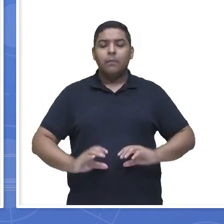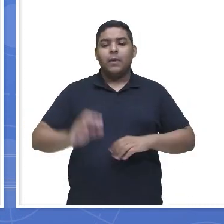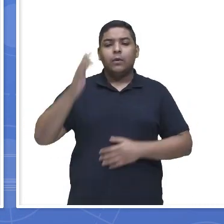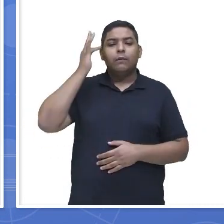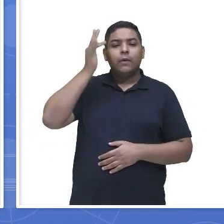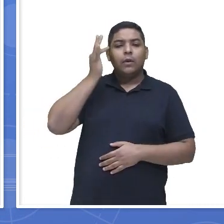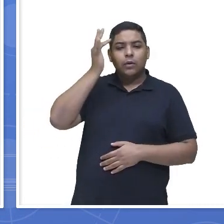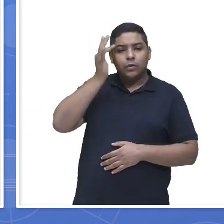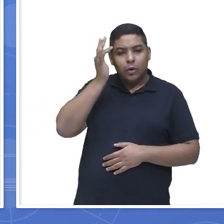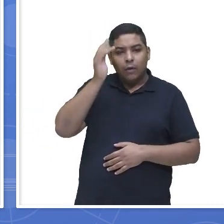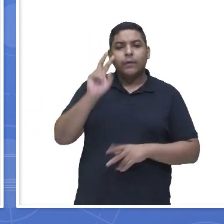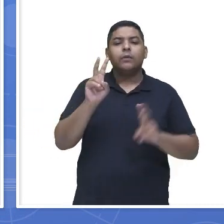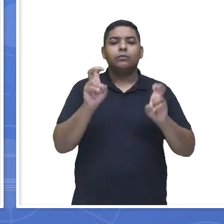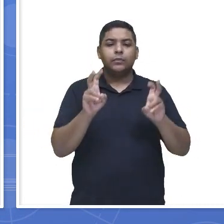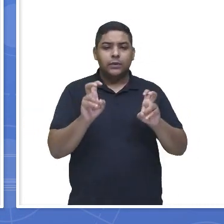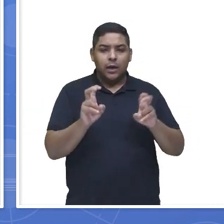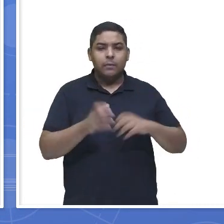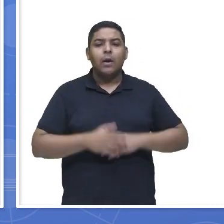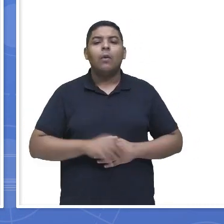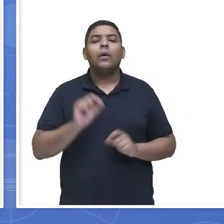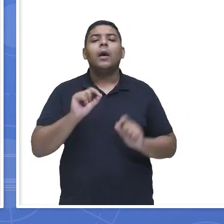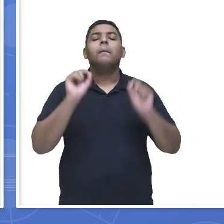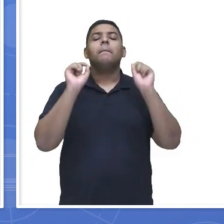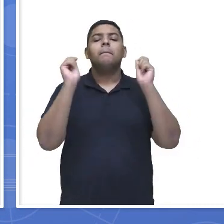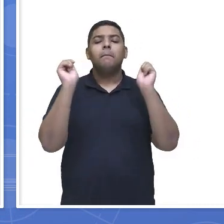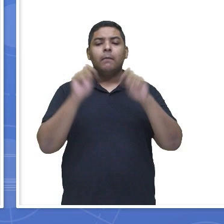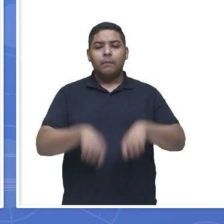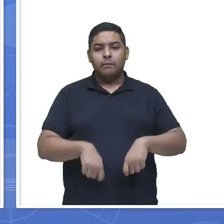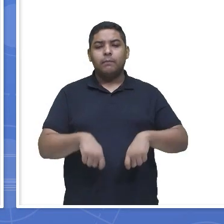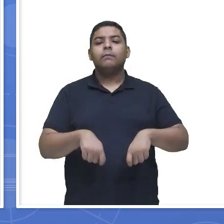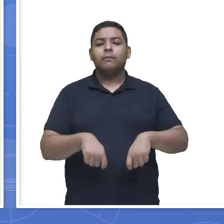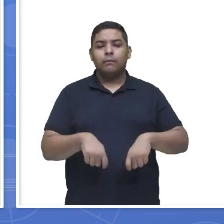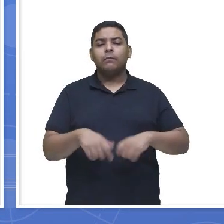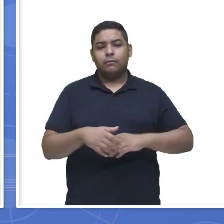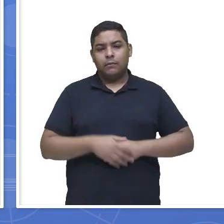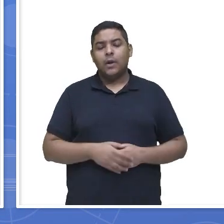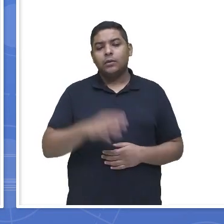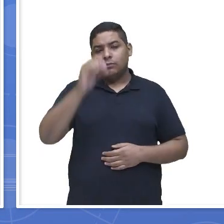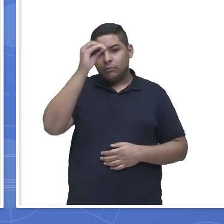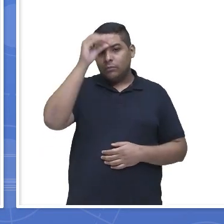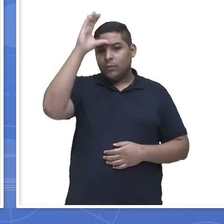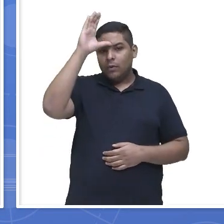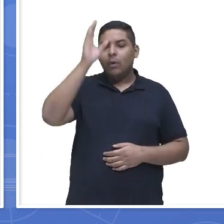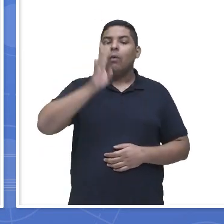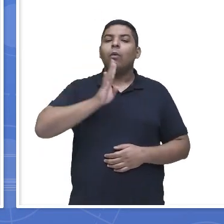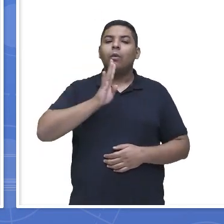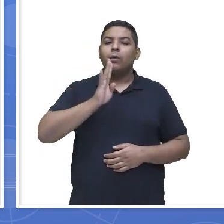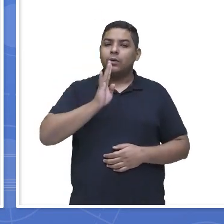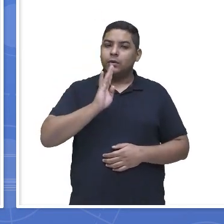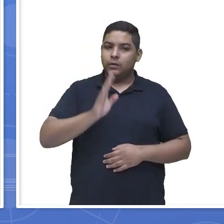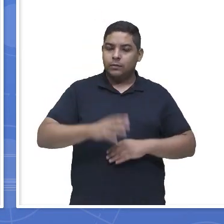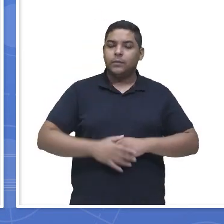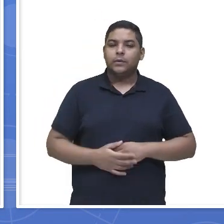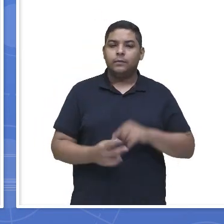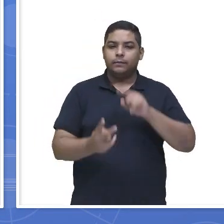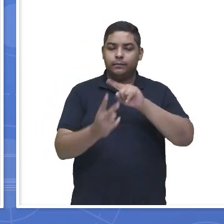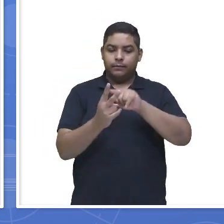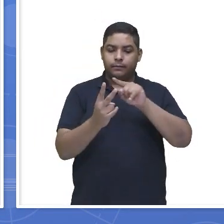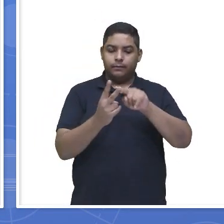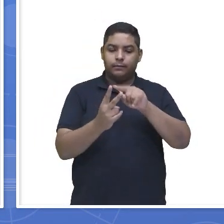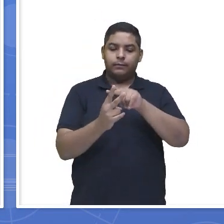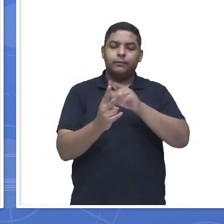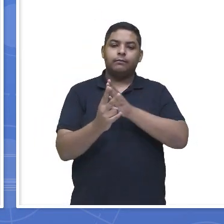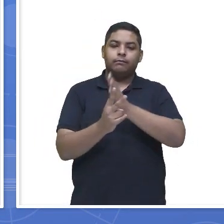que abordam a questão da possibilidade do conhecimento. Duas posturas, está aí o dogmatismo e